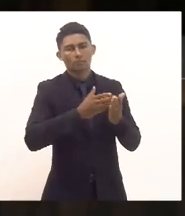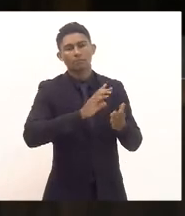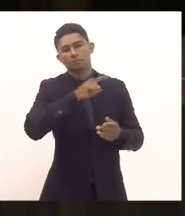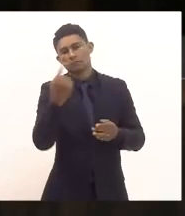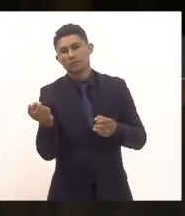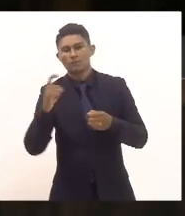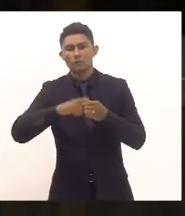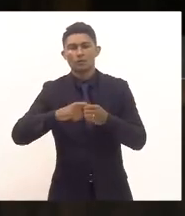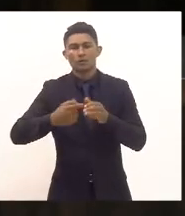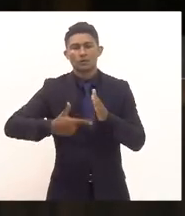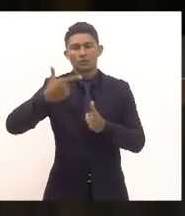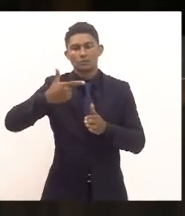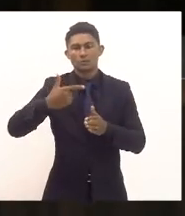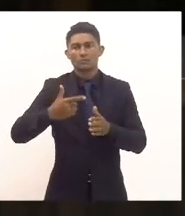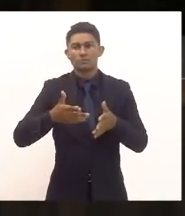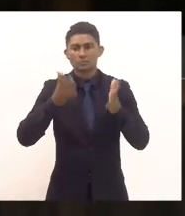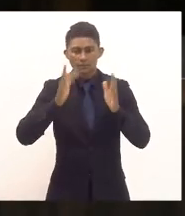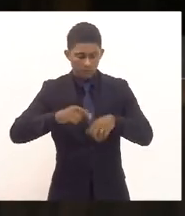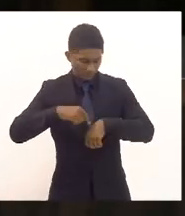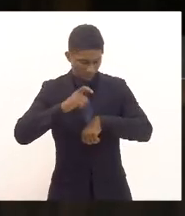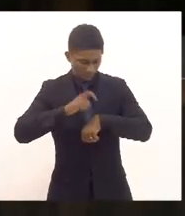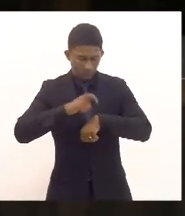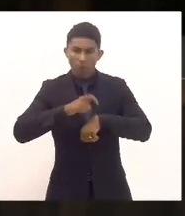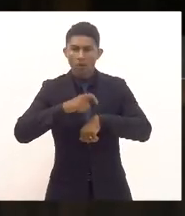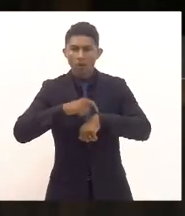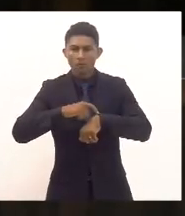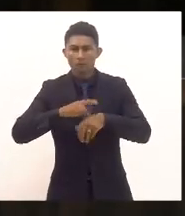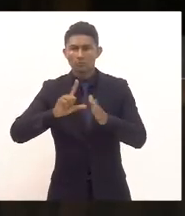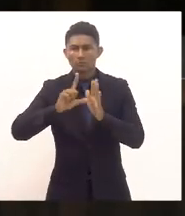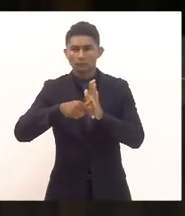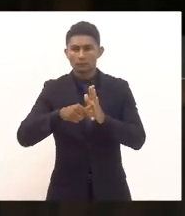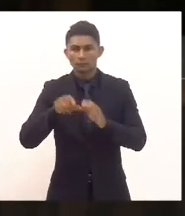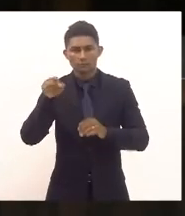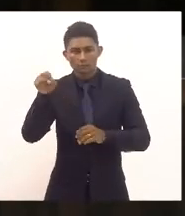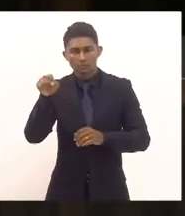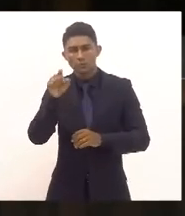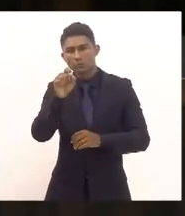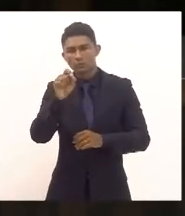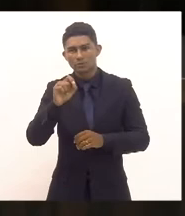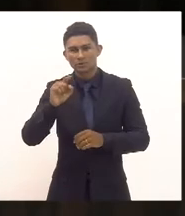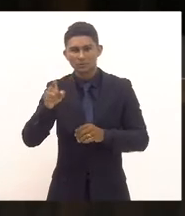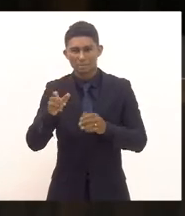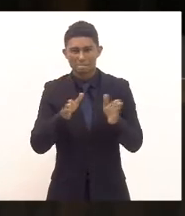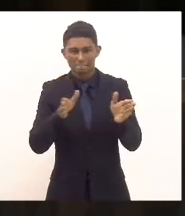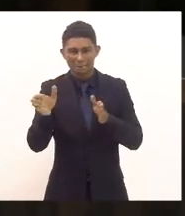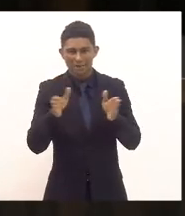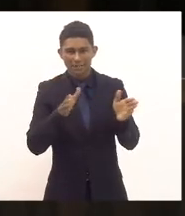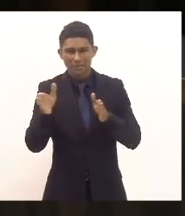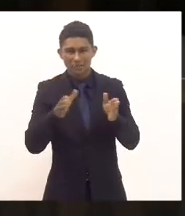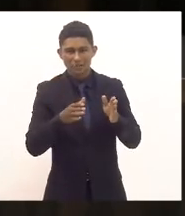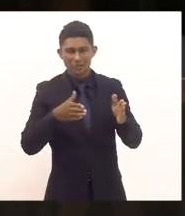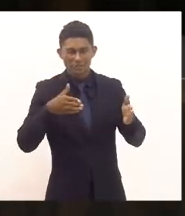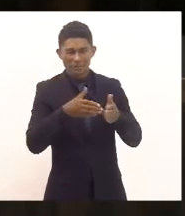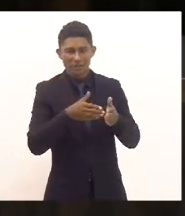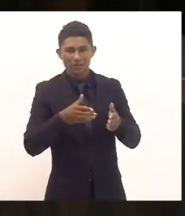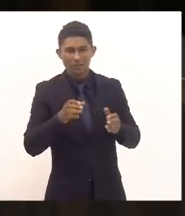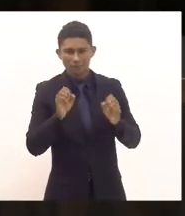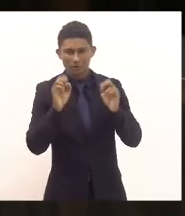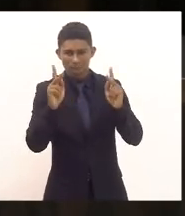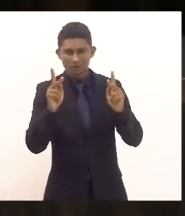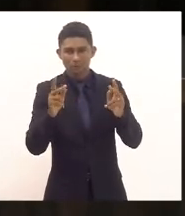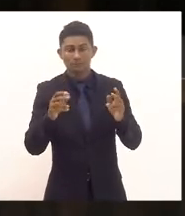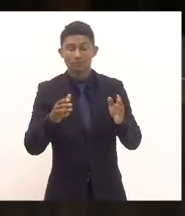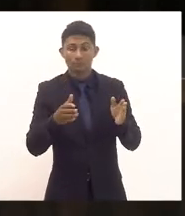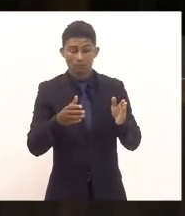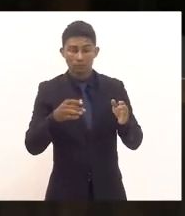segunda já passamos um pouco da hora vossa excelência' declaro Voto no do expediente final agora então